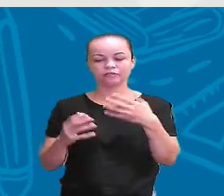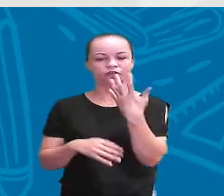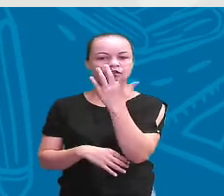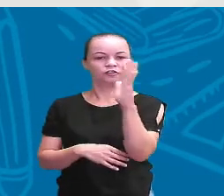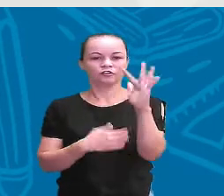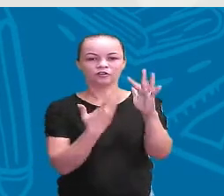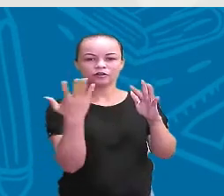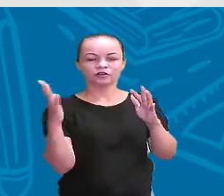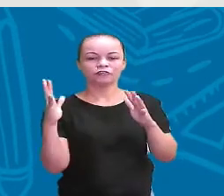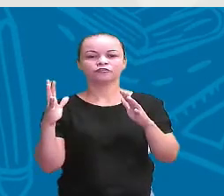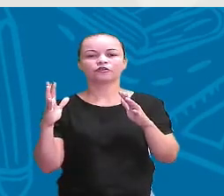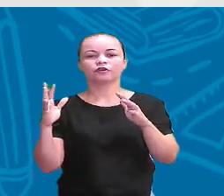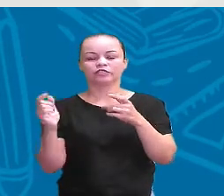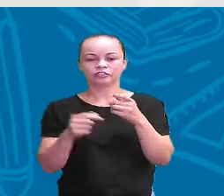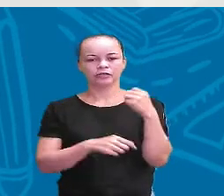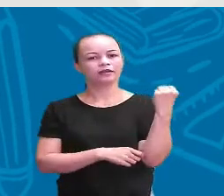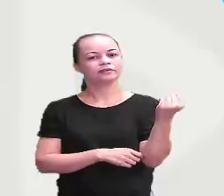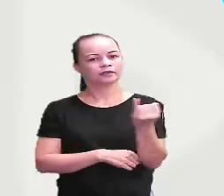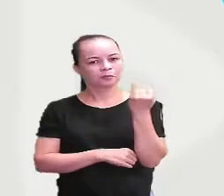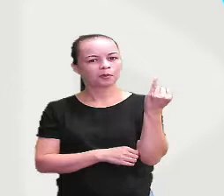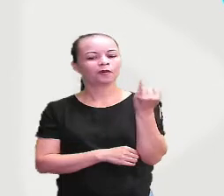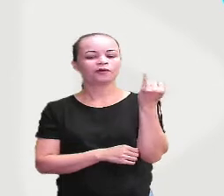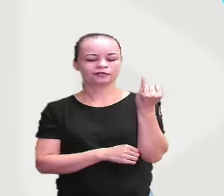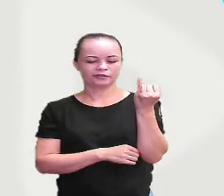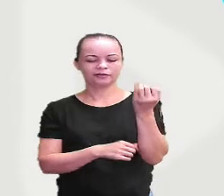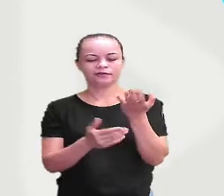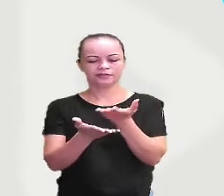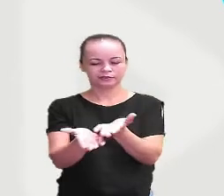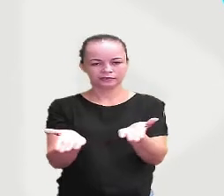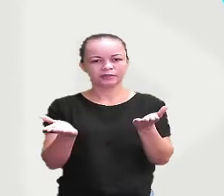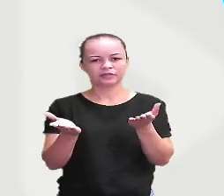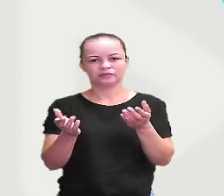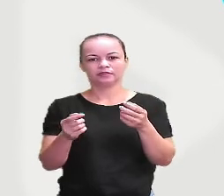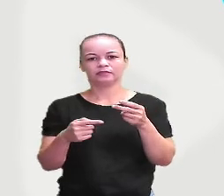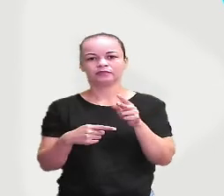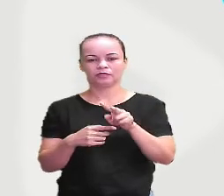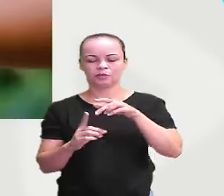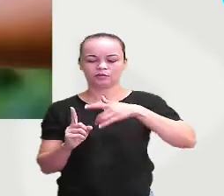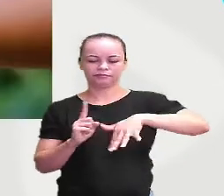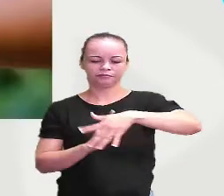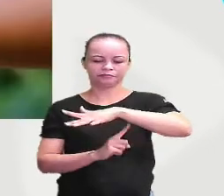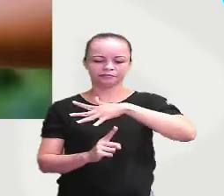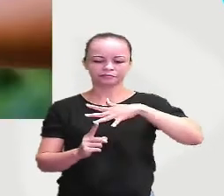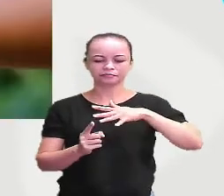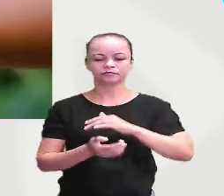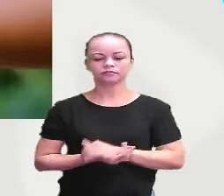um poderoso instrumento de preservação ambiental, tá?